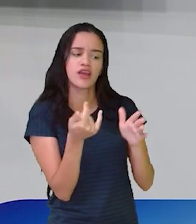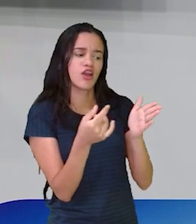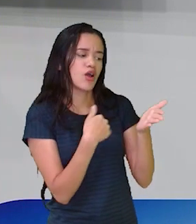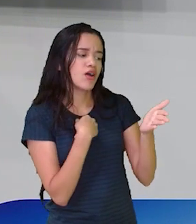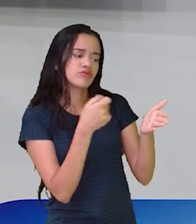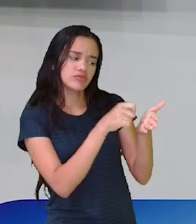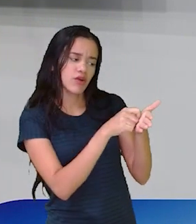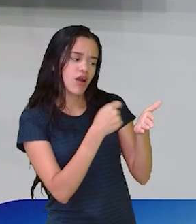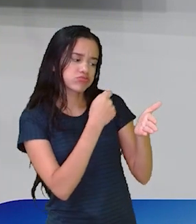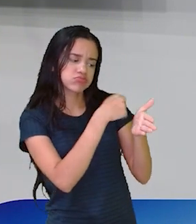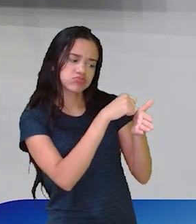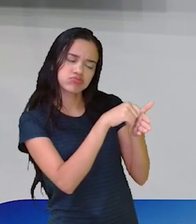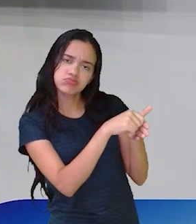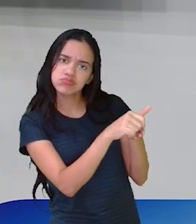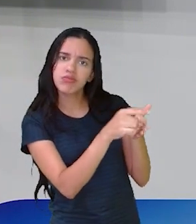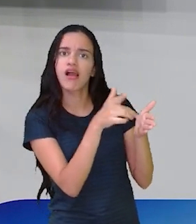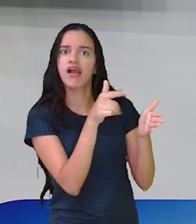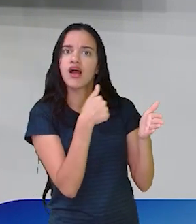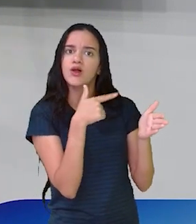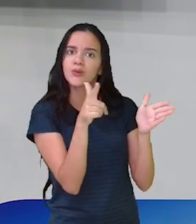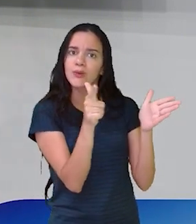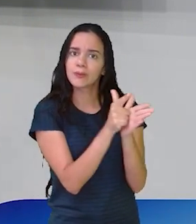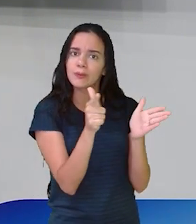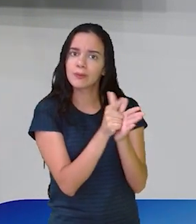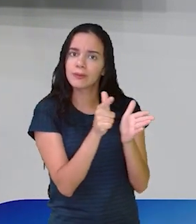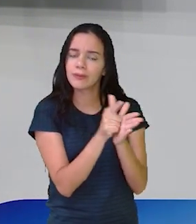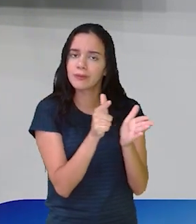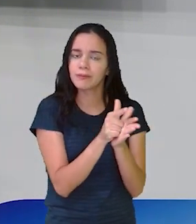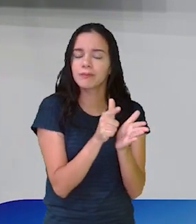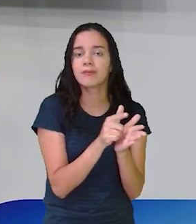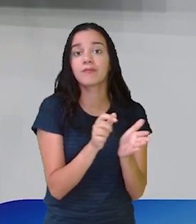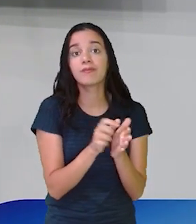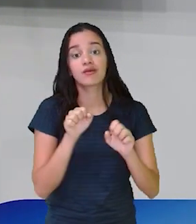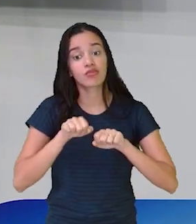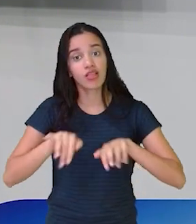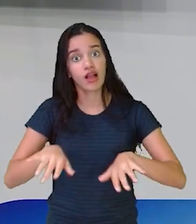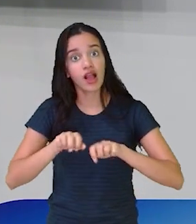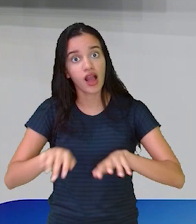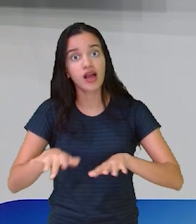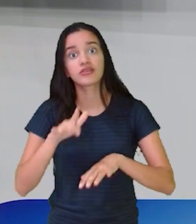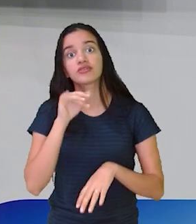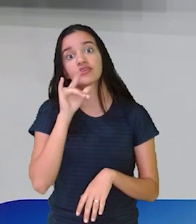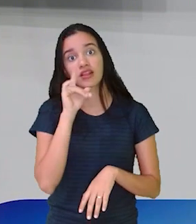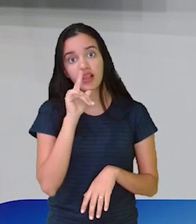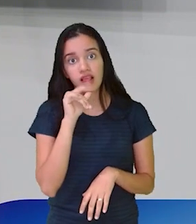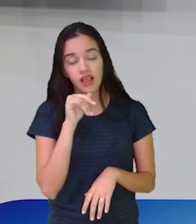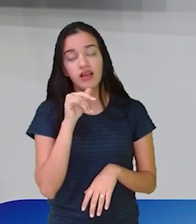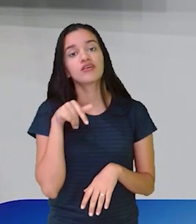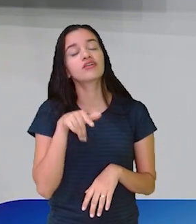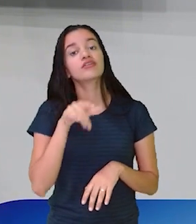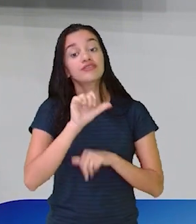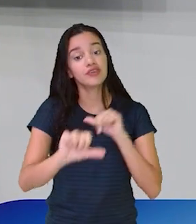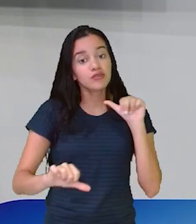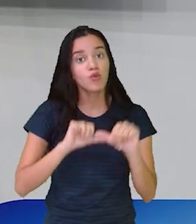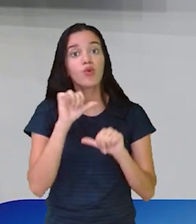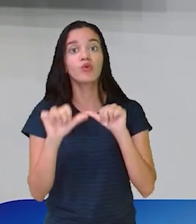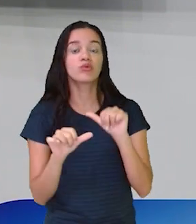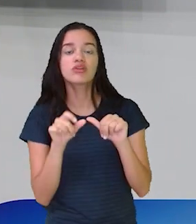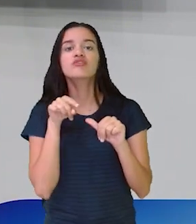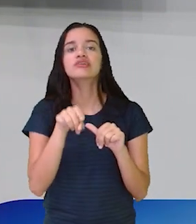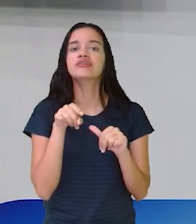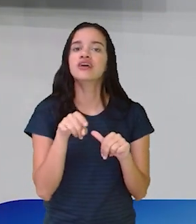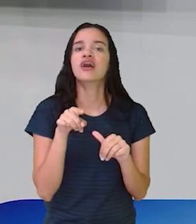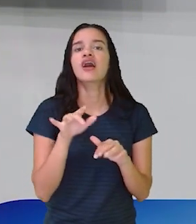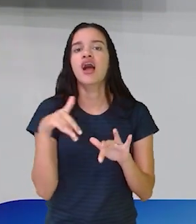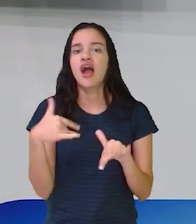gasto. 22 metros cúbicos. Feita essa conversão, você descobre quantos litros de